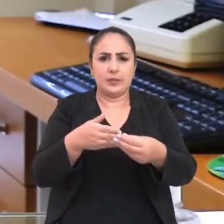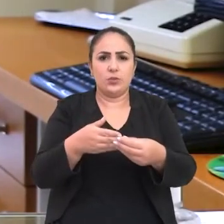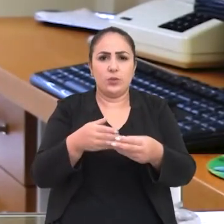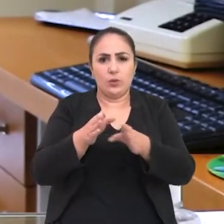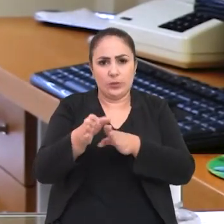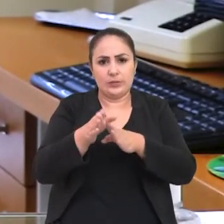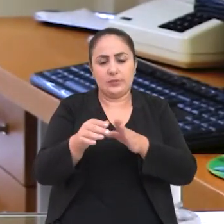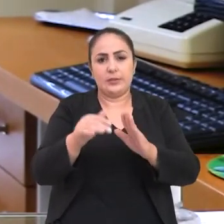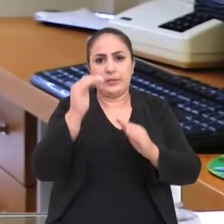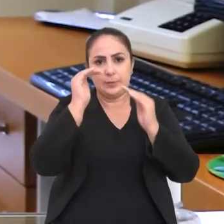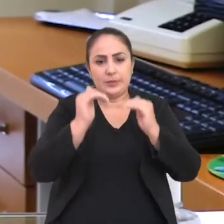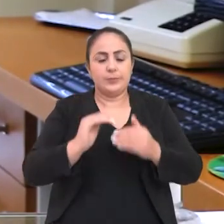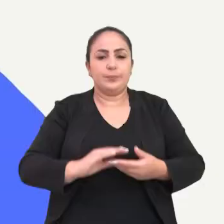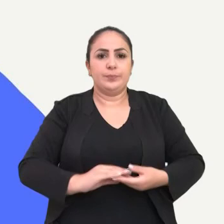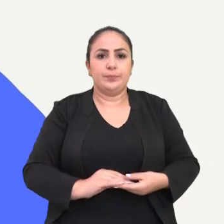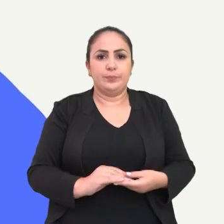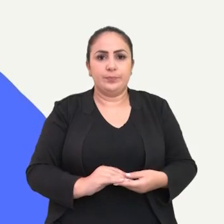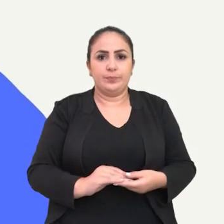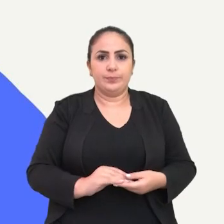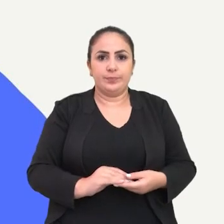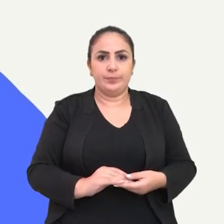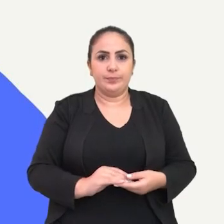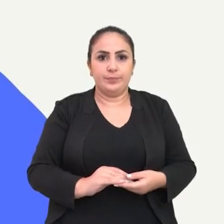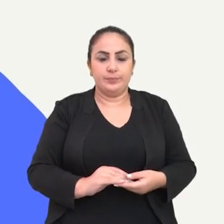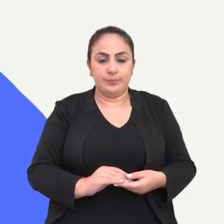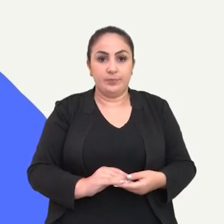essas orientações.